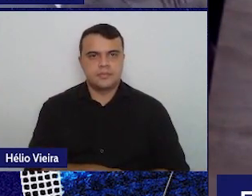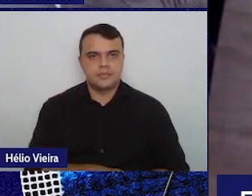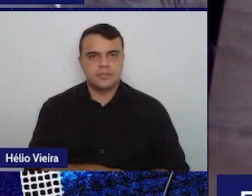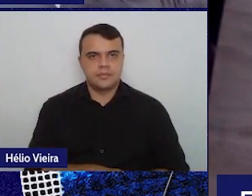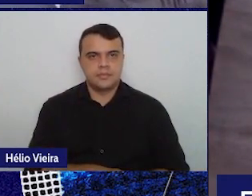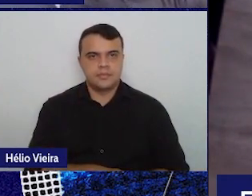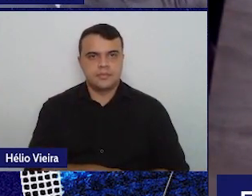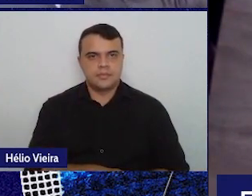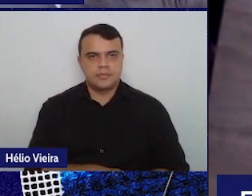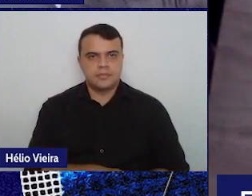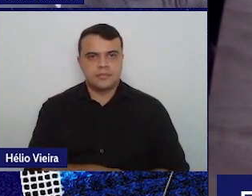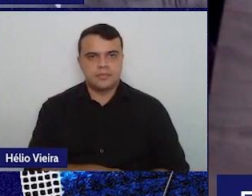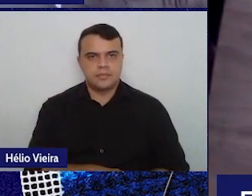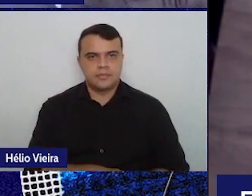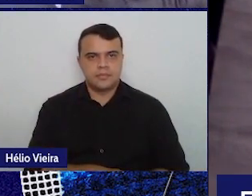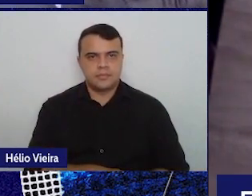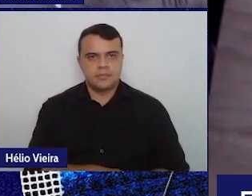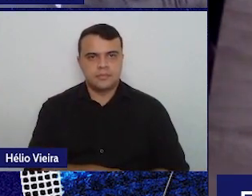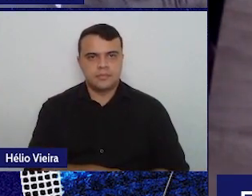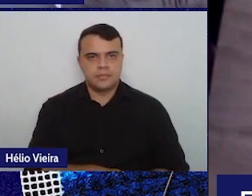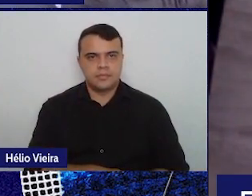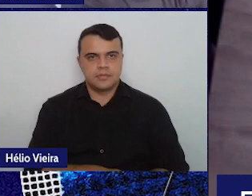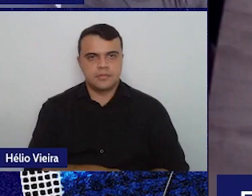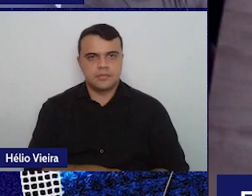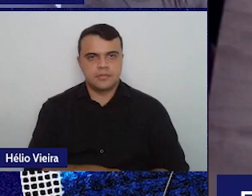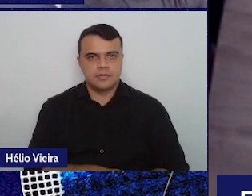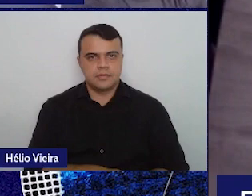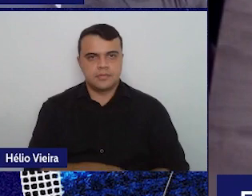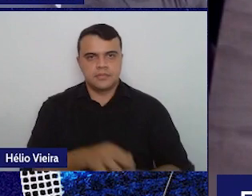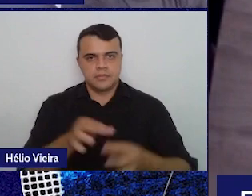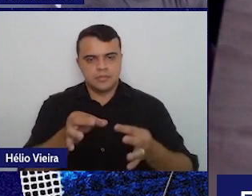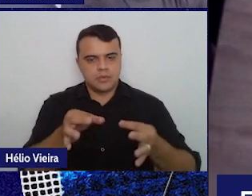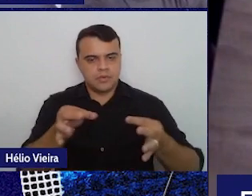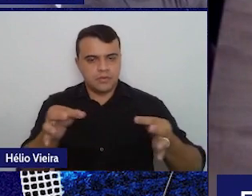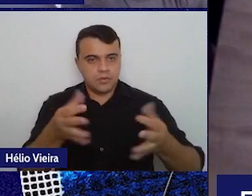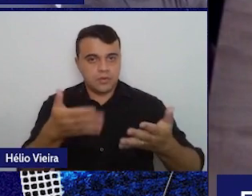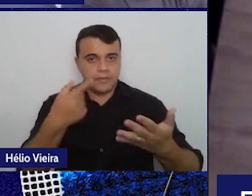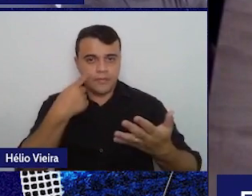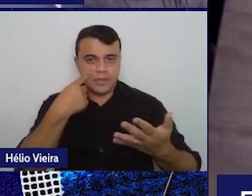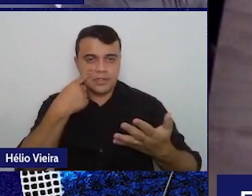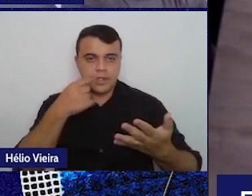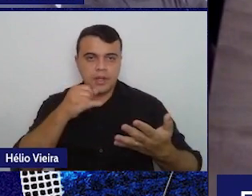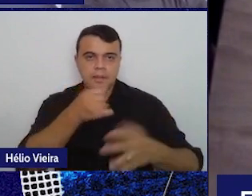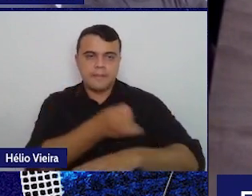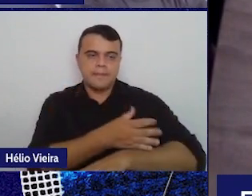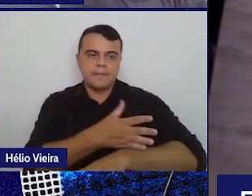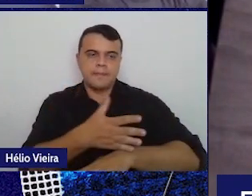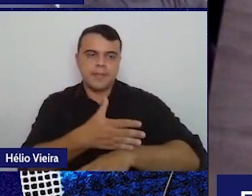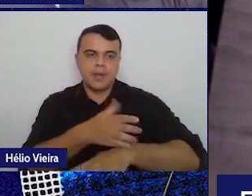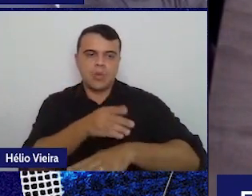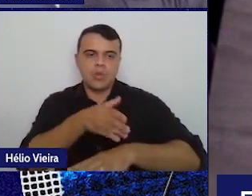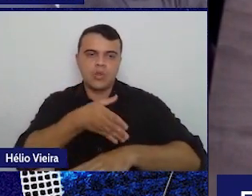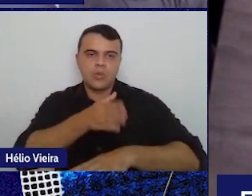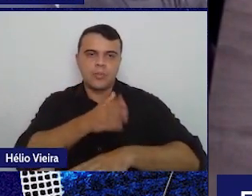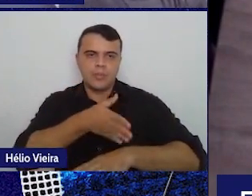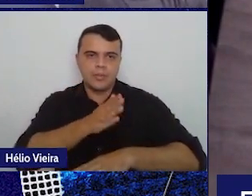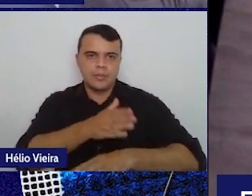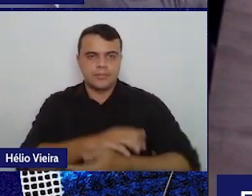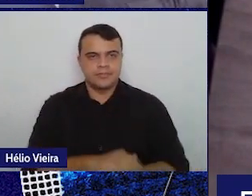passei, de forma que o fio branco fique no meio.